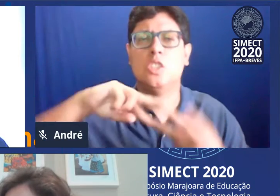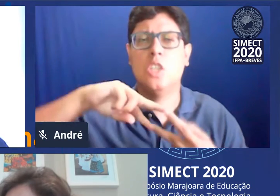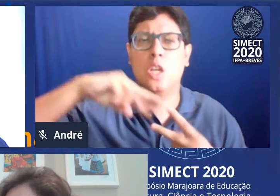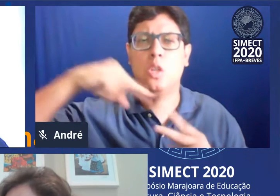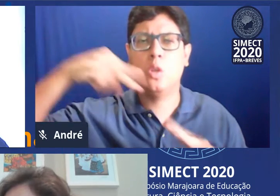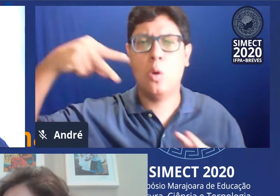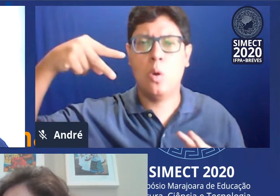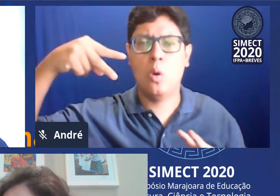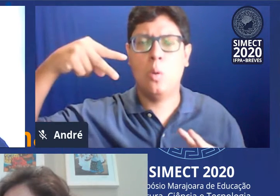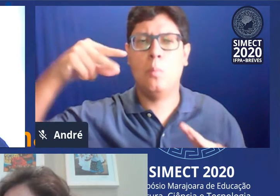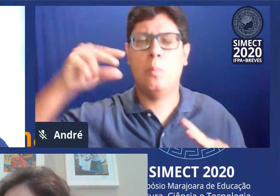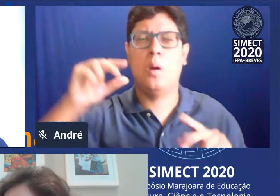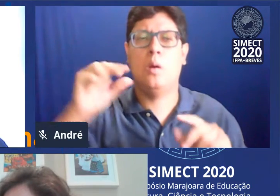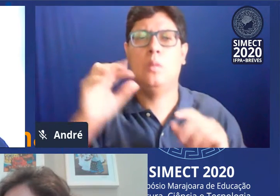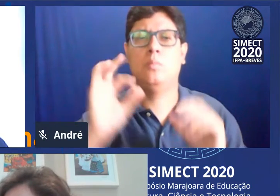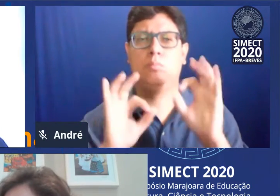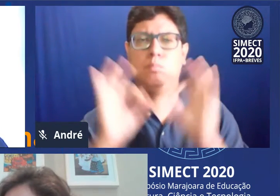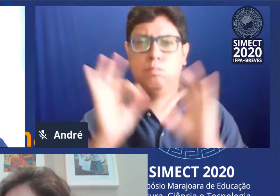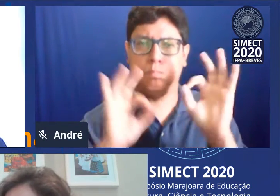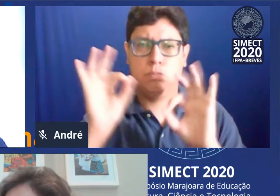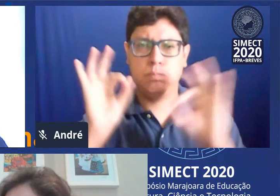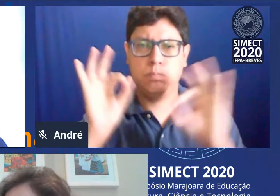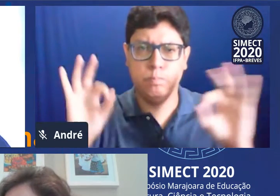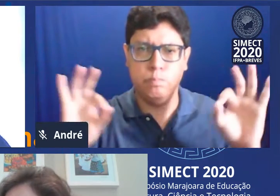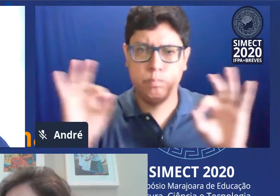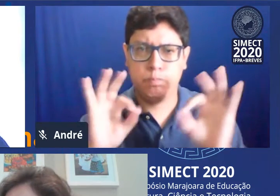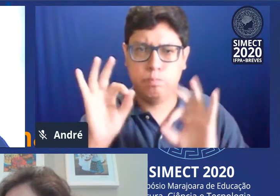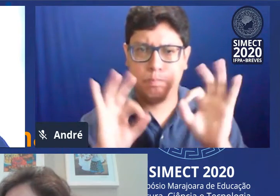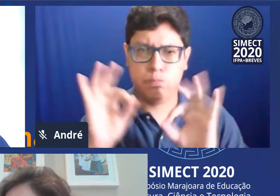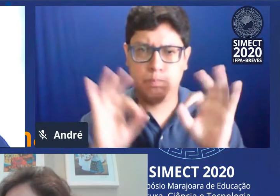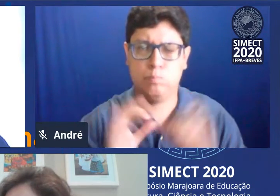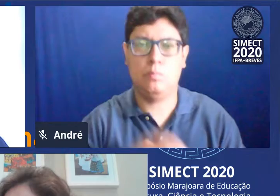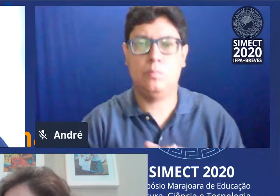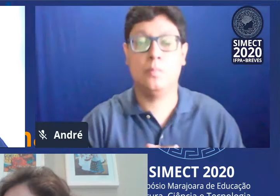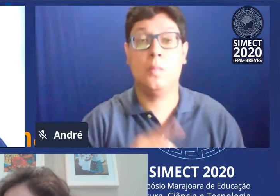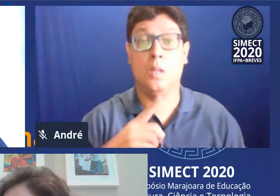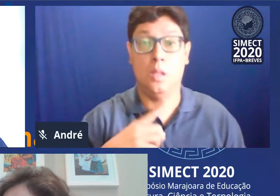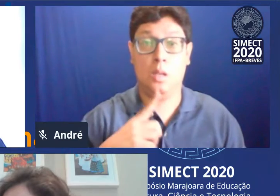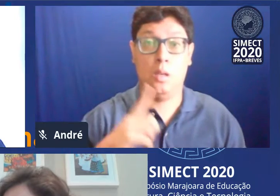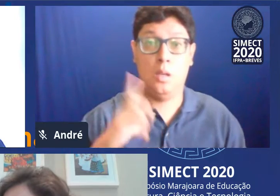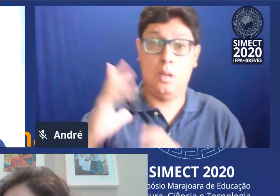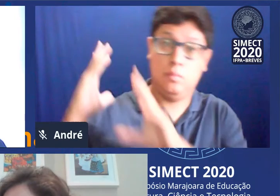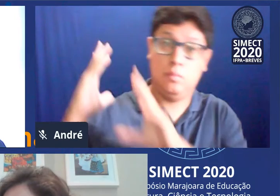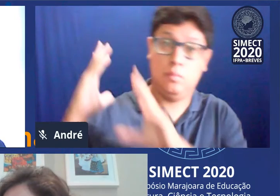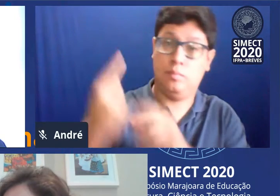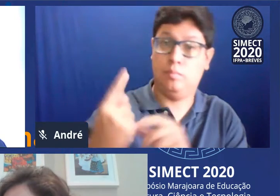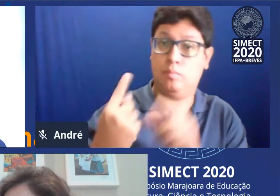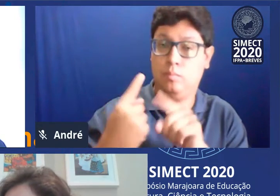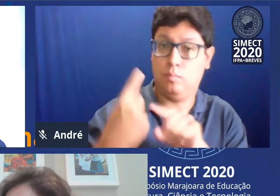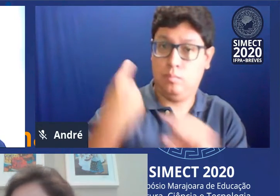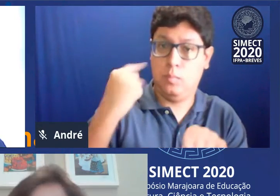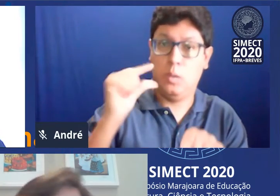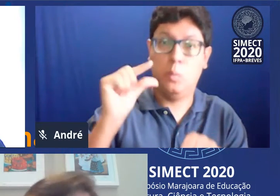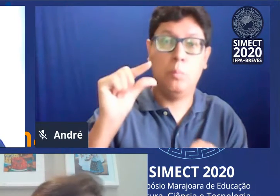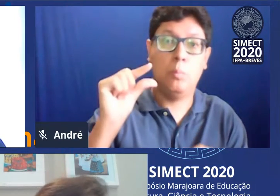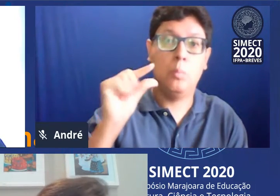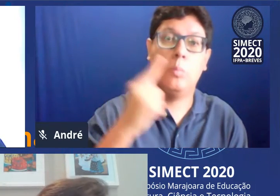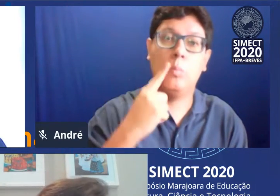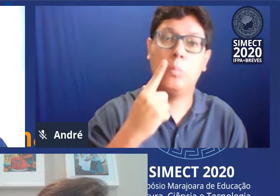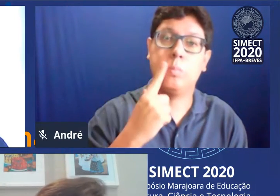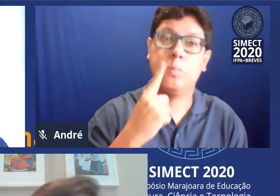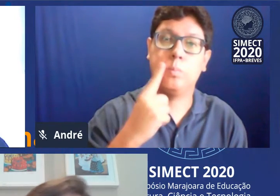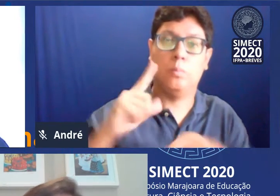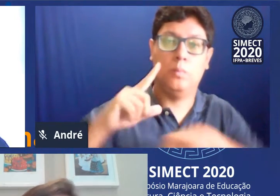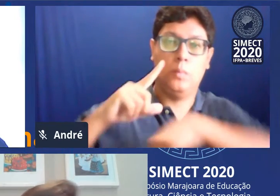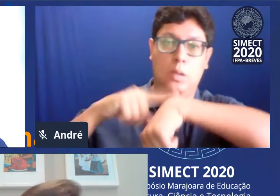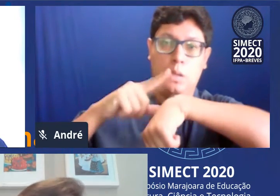o que está sendo expresso no tecido de um animal. É como conhecer a parte do DNA que